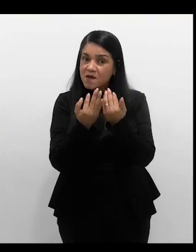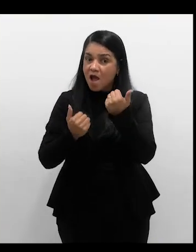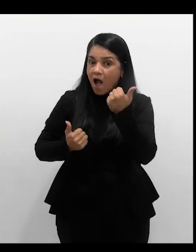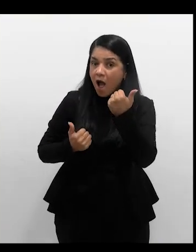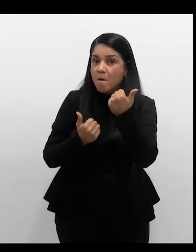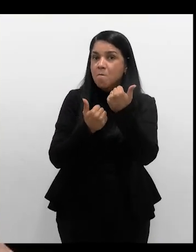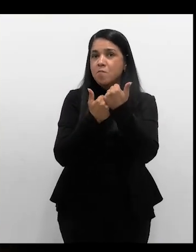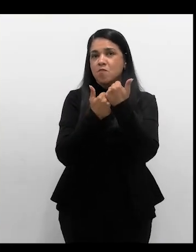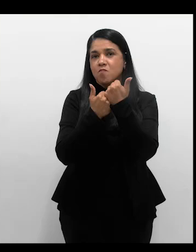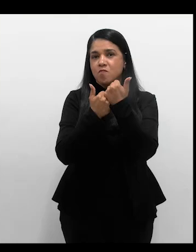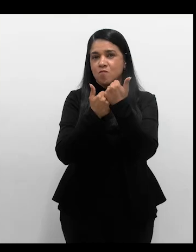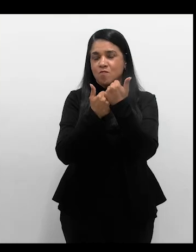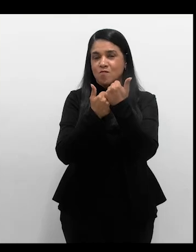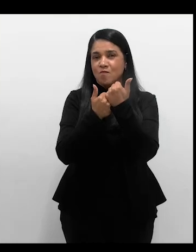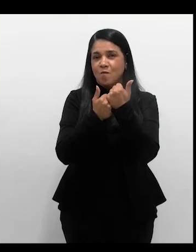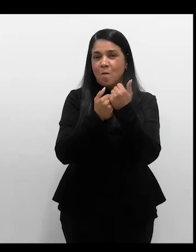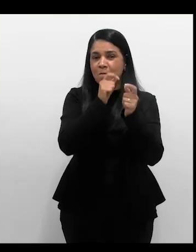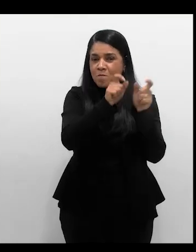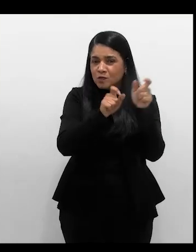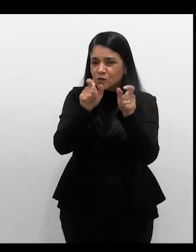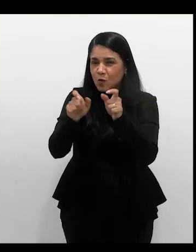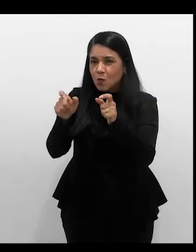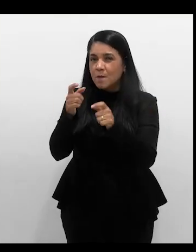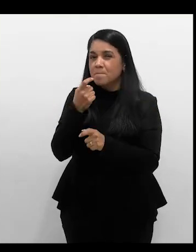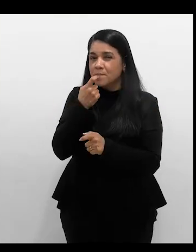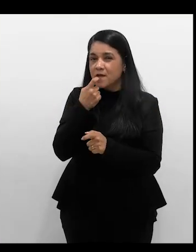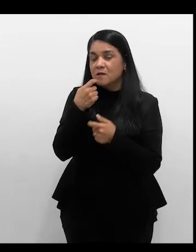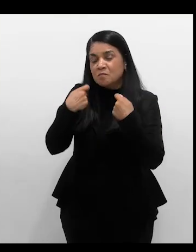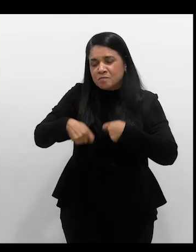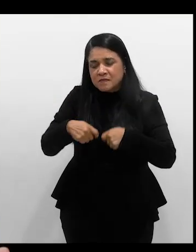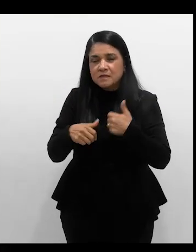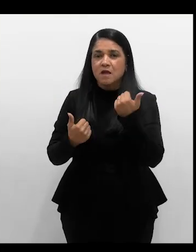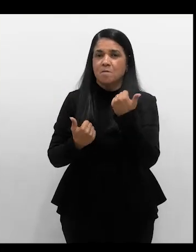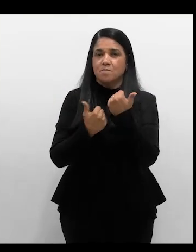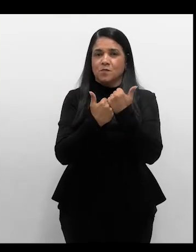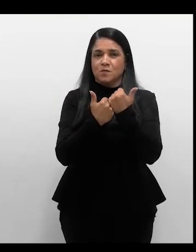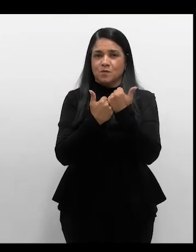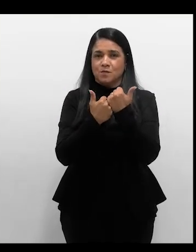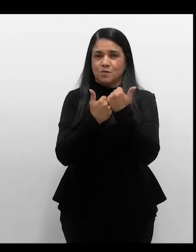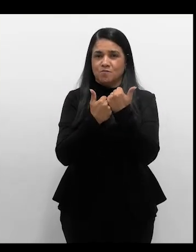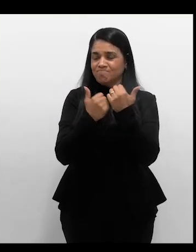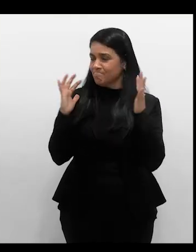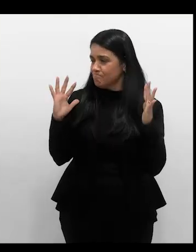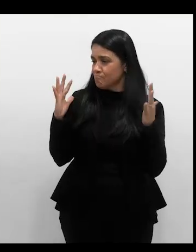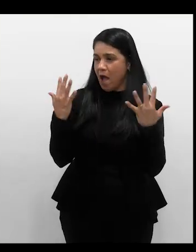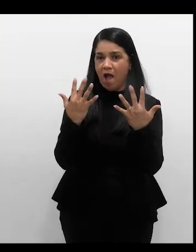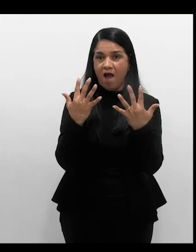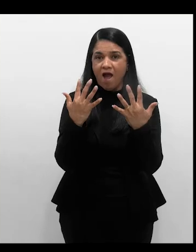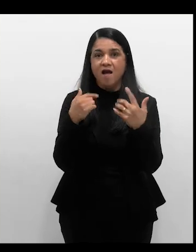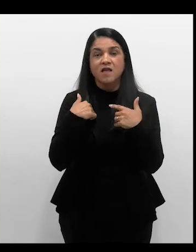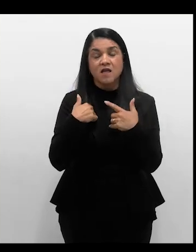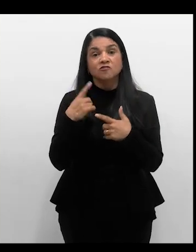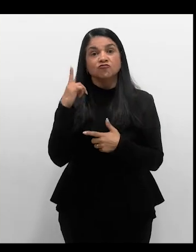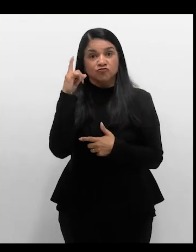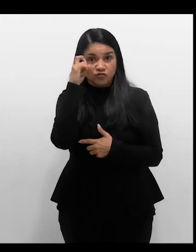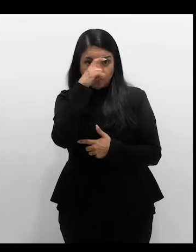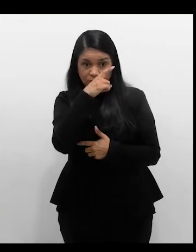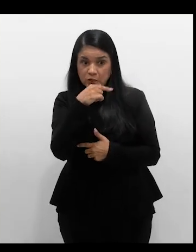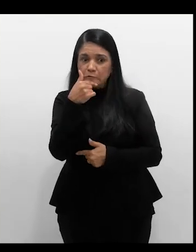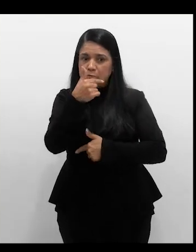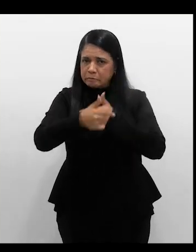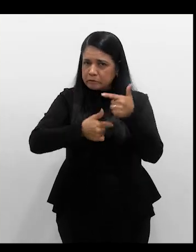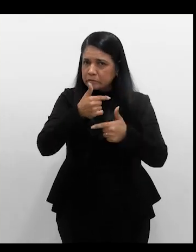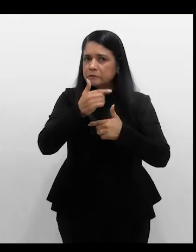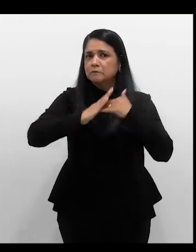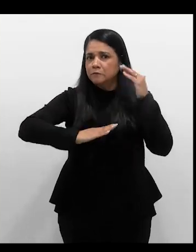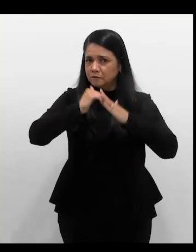estava falando, do apoio de quem está muito em volta. Né? Você precisa do apoio de quem está no teu entorno, porque senão já é difícil,